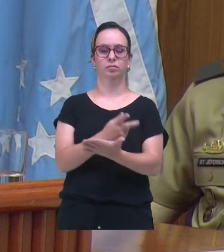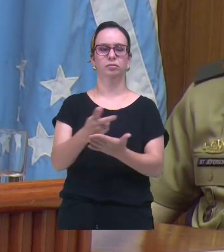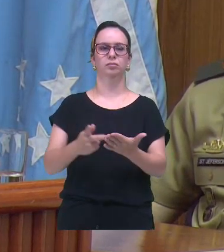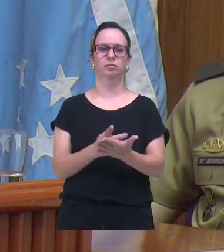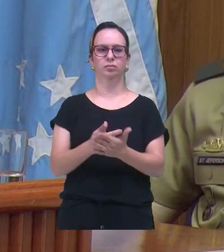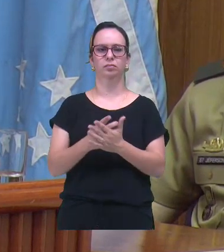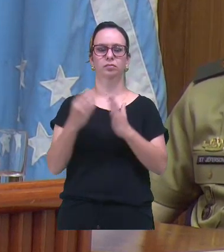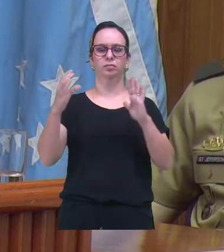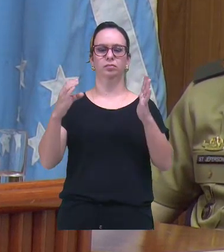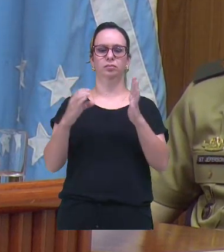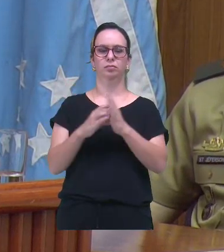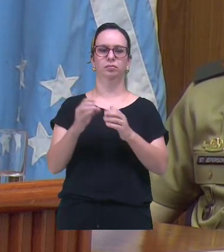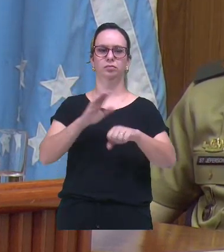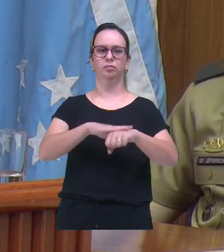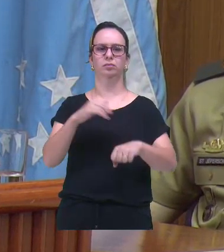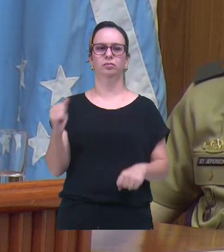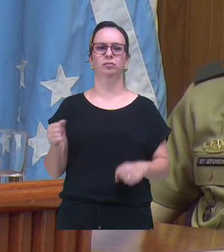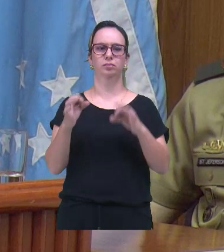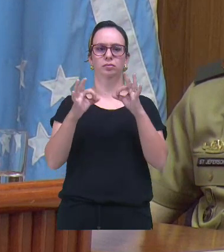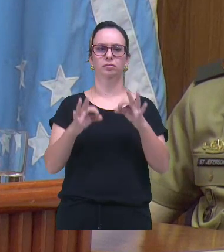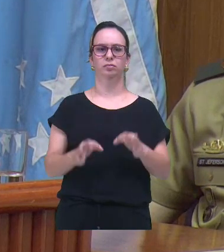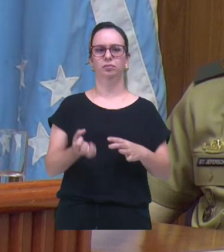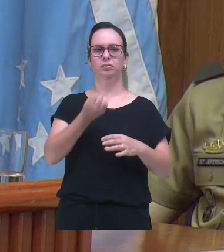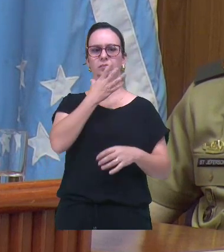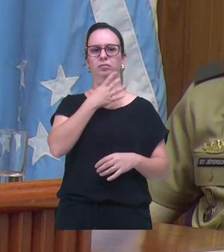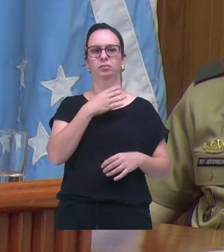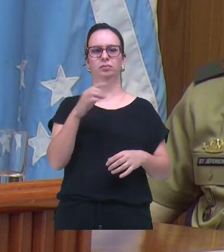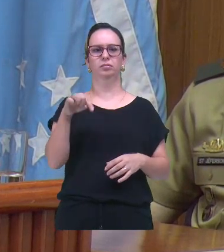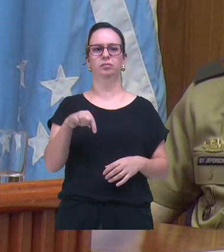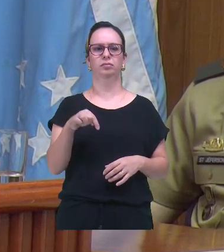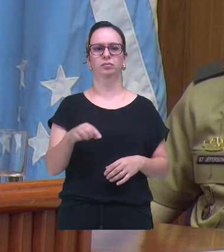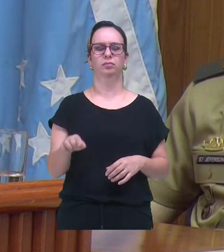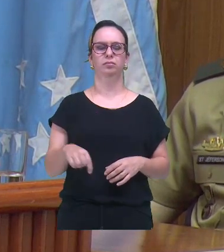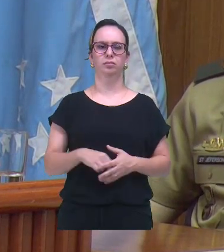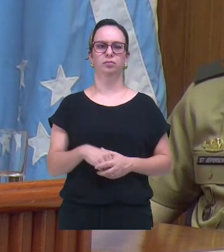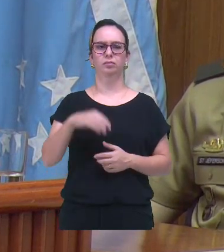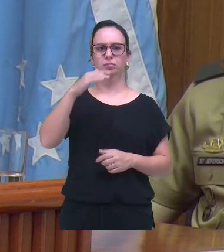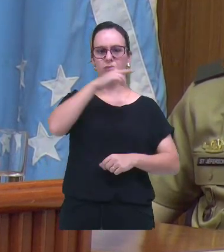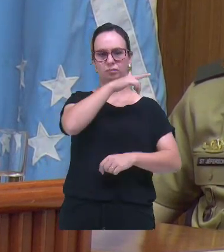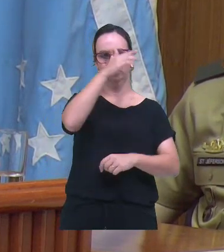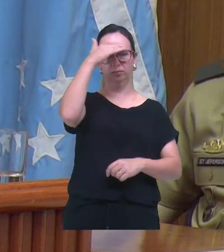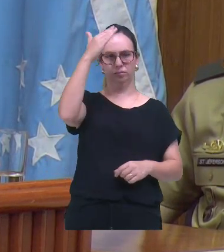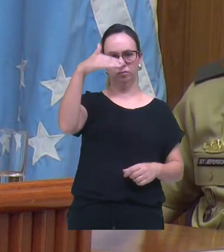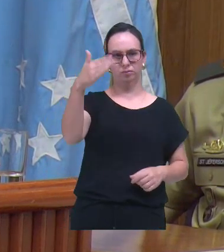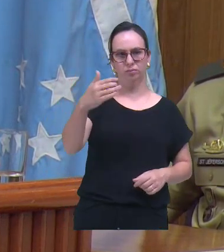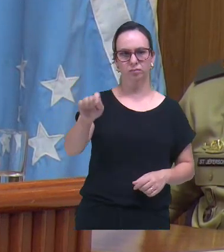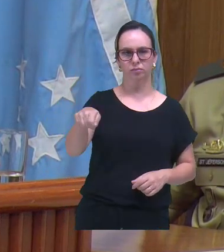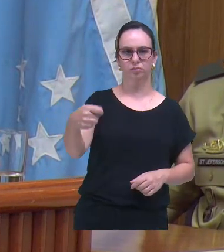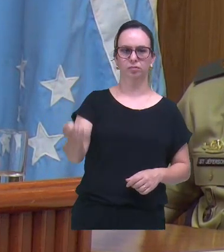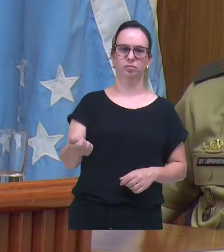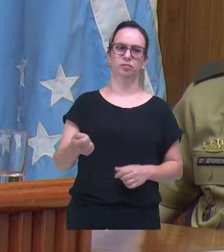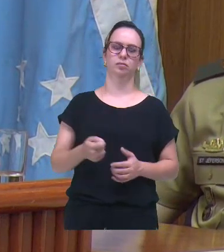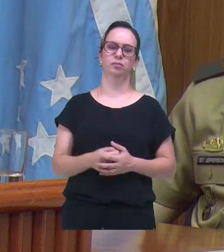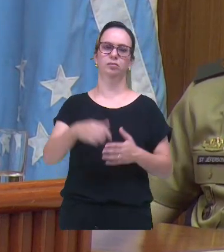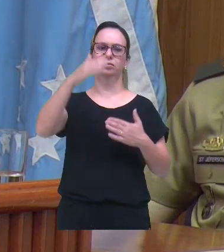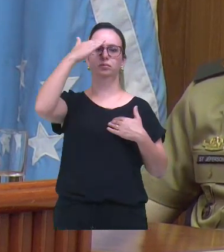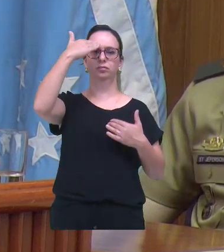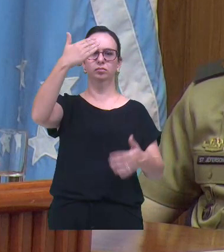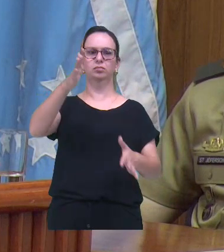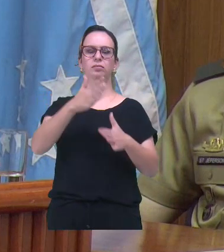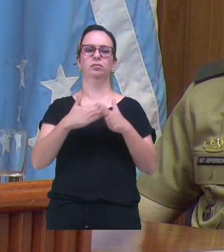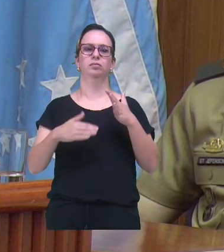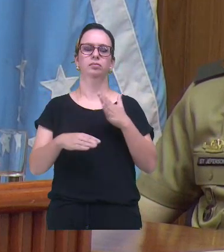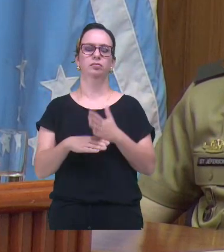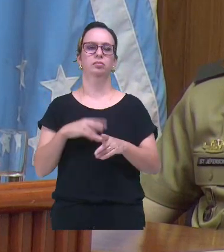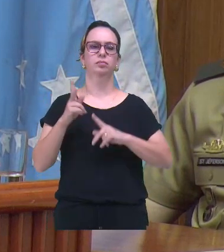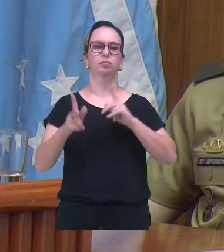e fraterna. Essa homenagem simboliza a gratidão de toda a população assisense pelos feitos que